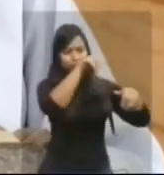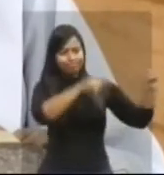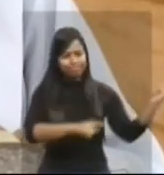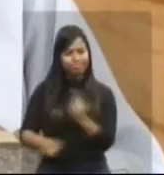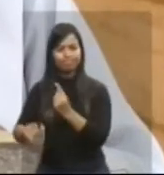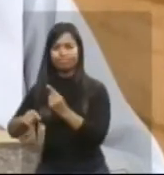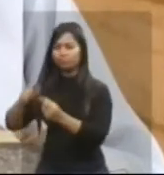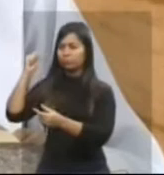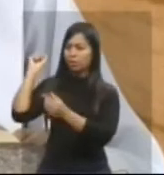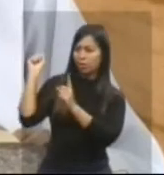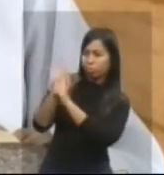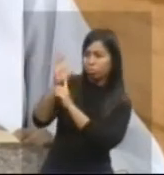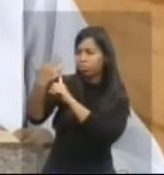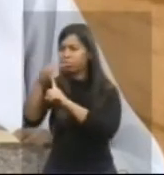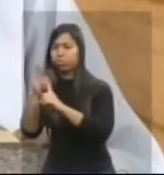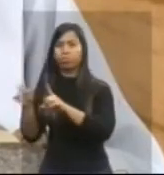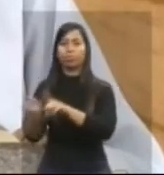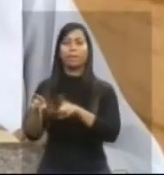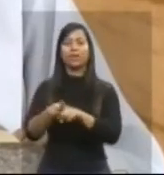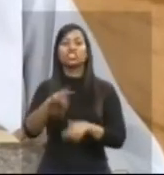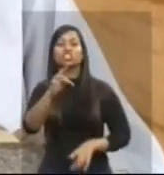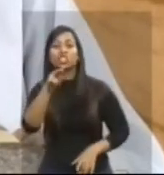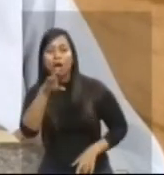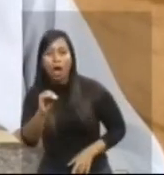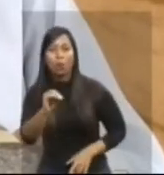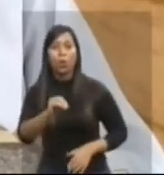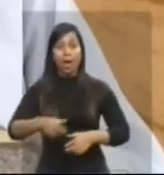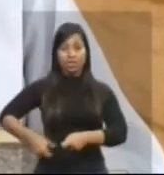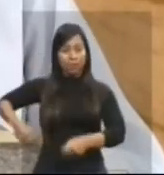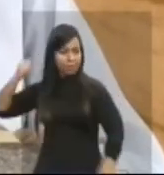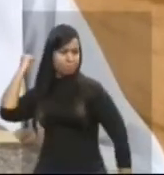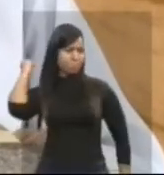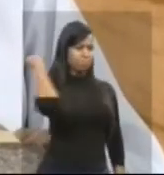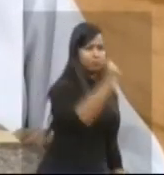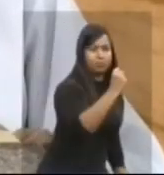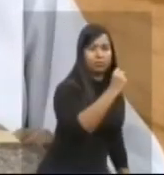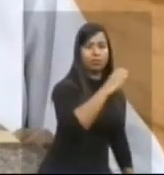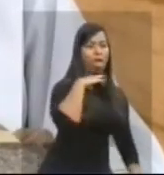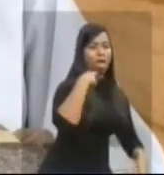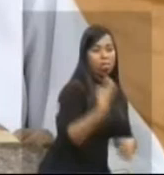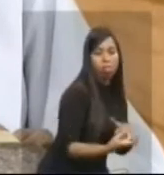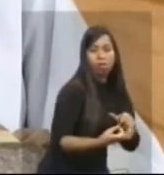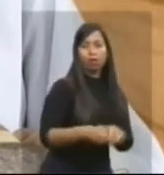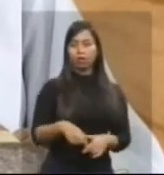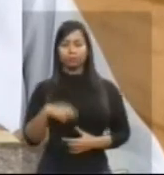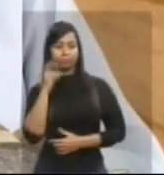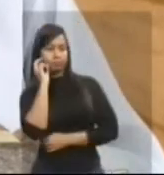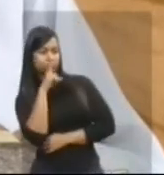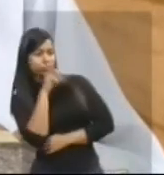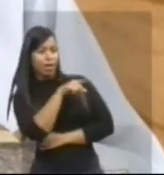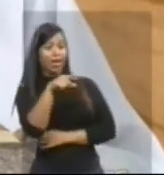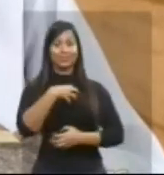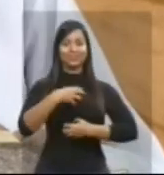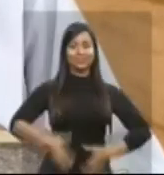matar a espada Tiago, irmão de João. E vendo que isso agradava aos judeus, mandou